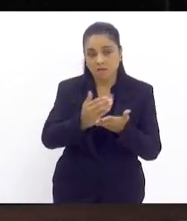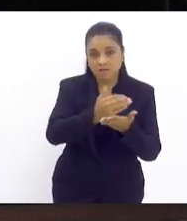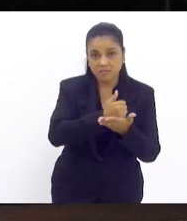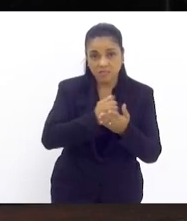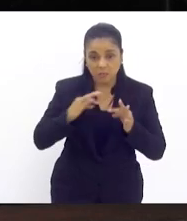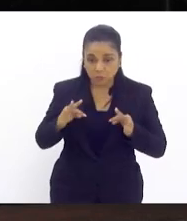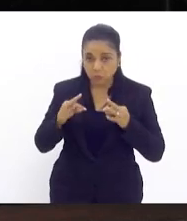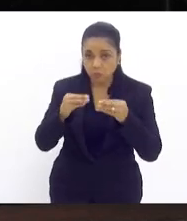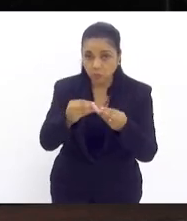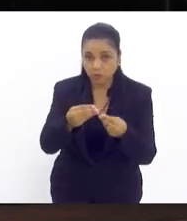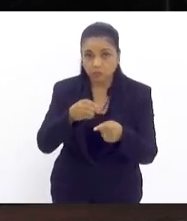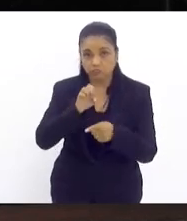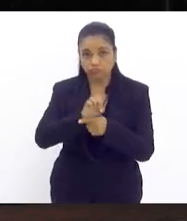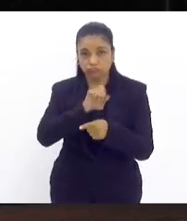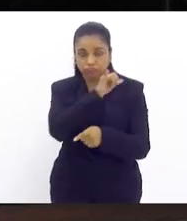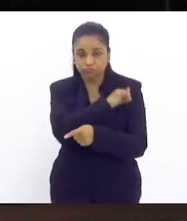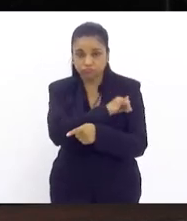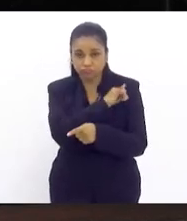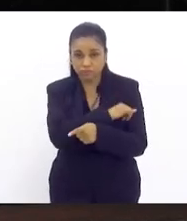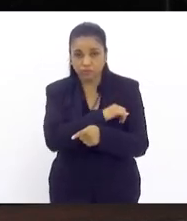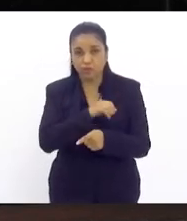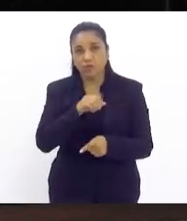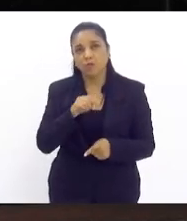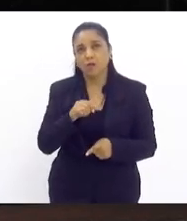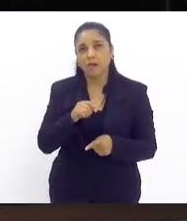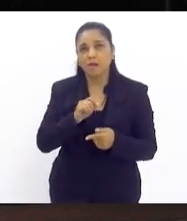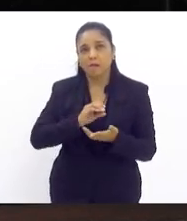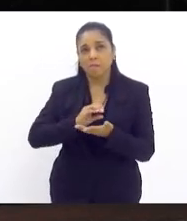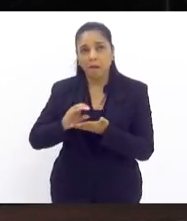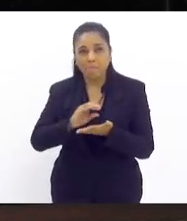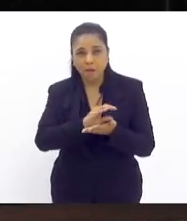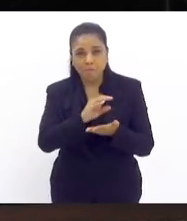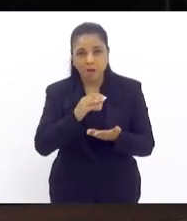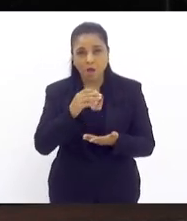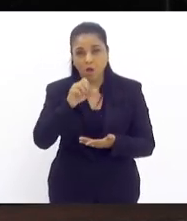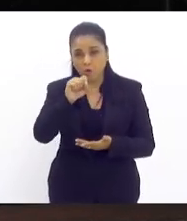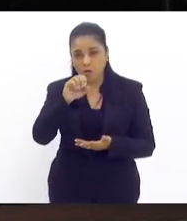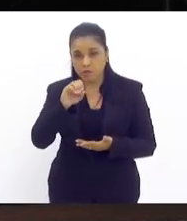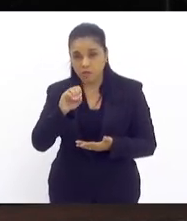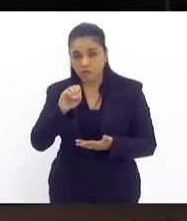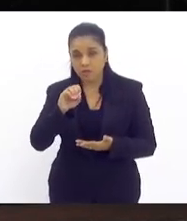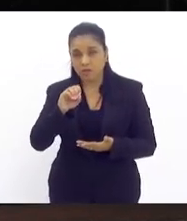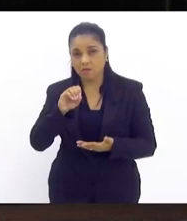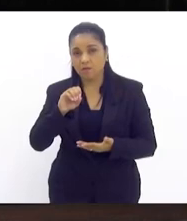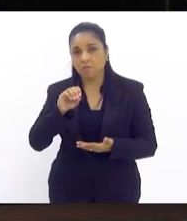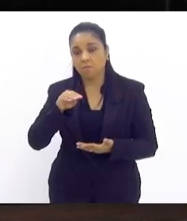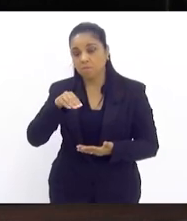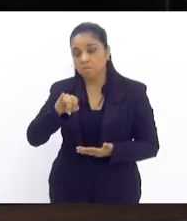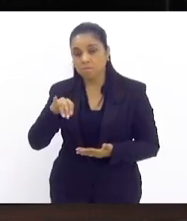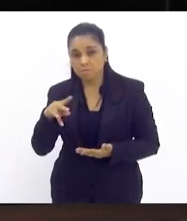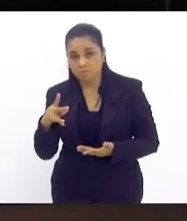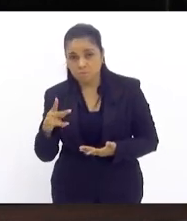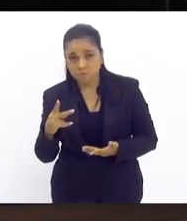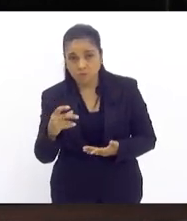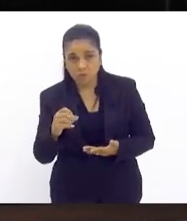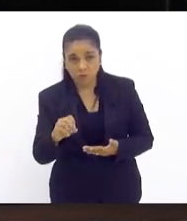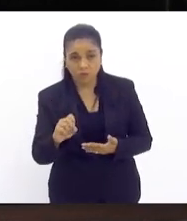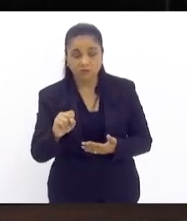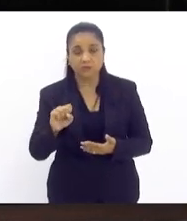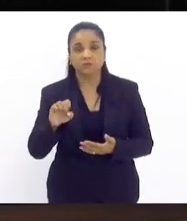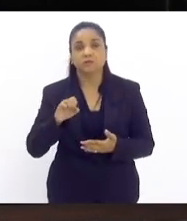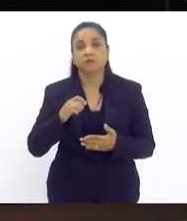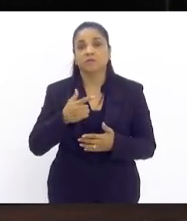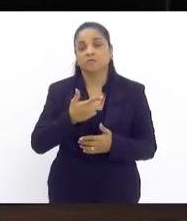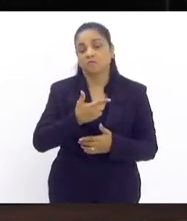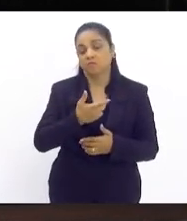Rio de Janeiro vai dar conta de 89 milhões e esse valor de 2024